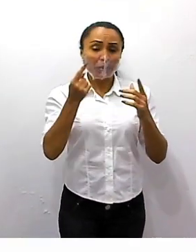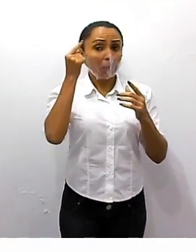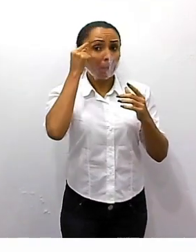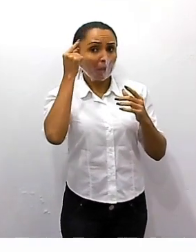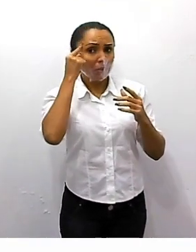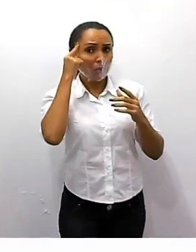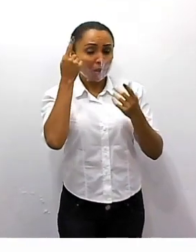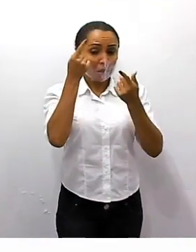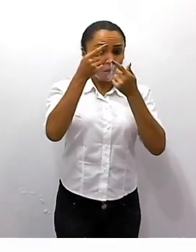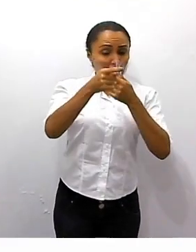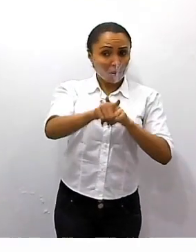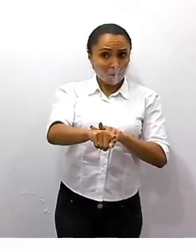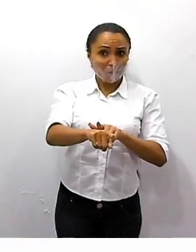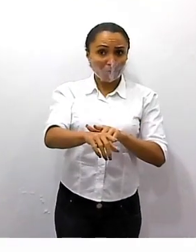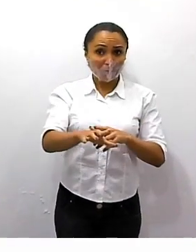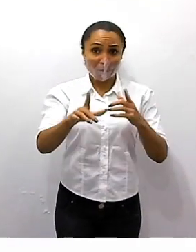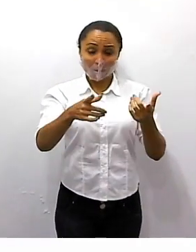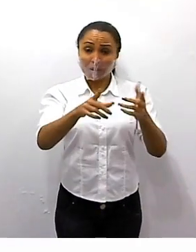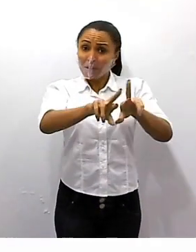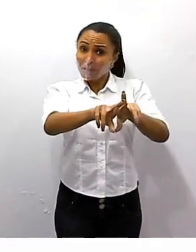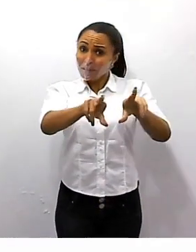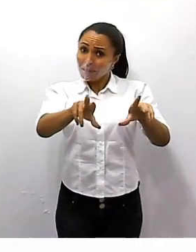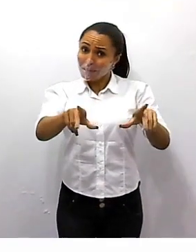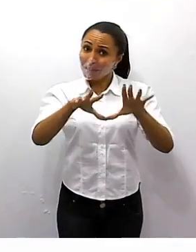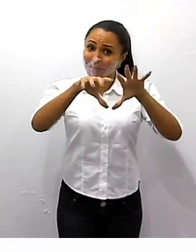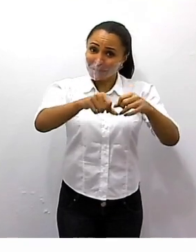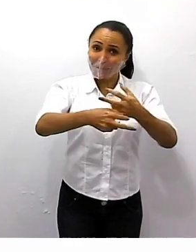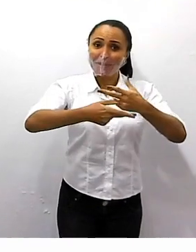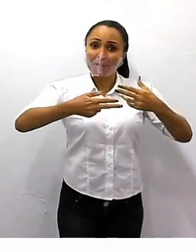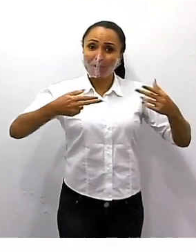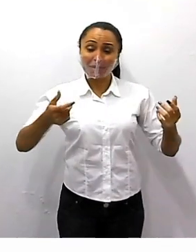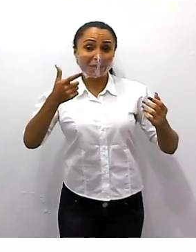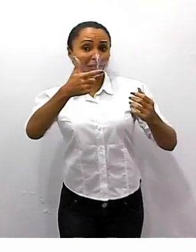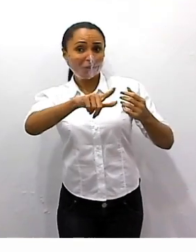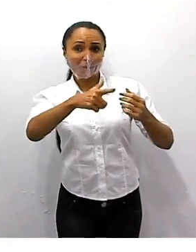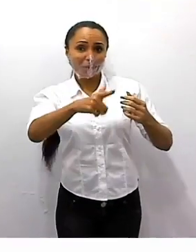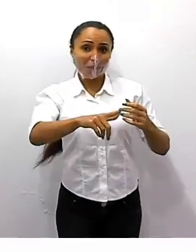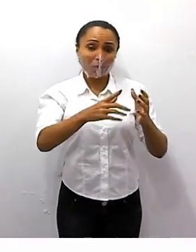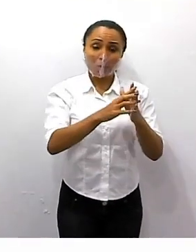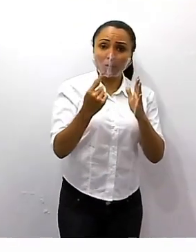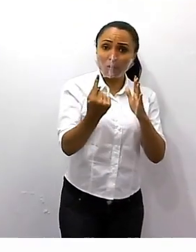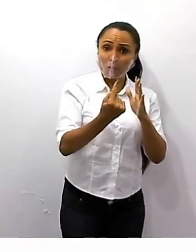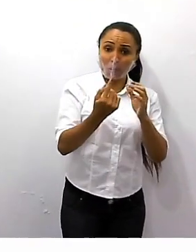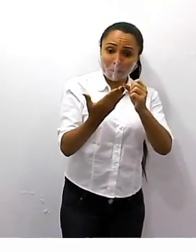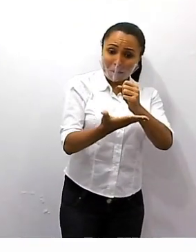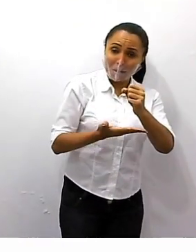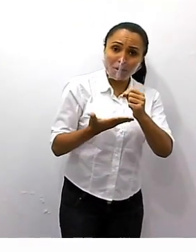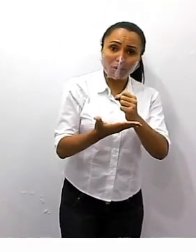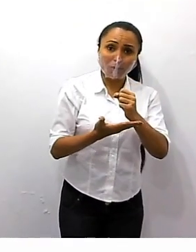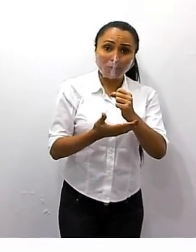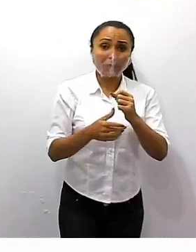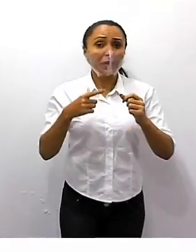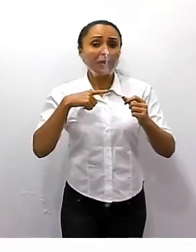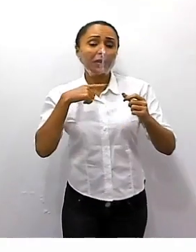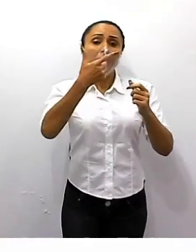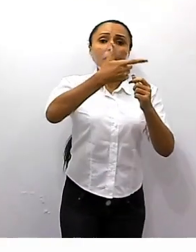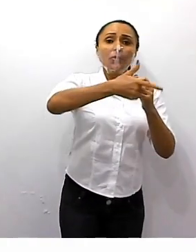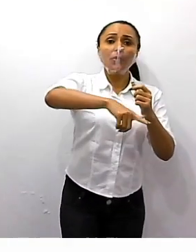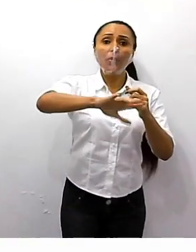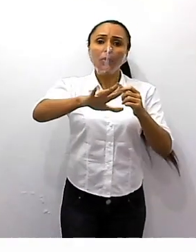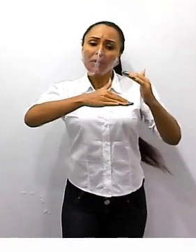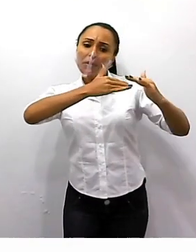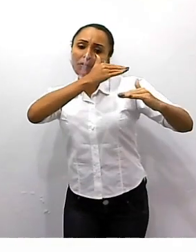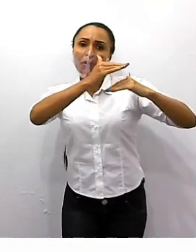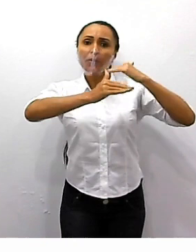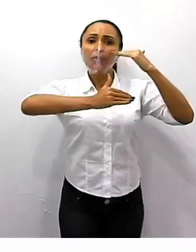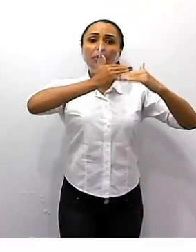sendo atacado. O que nos diferencia dos animais é que não temos apenas esse mecanismo básico. Temos um outro mais